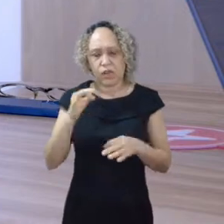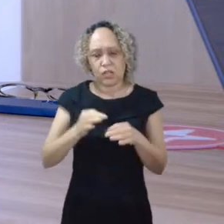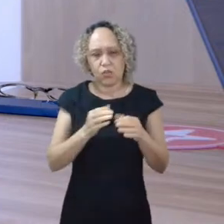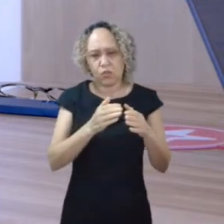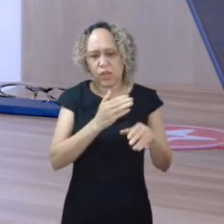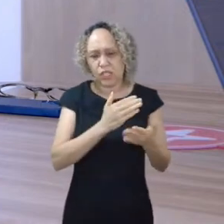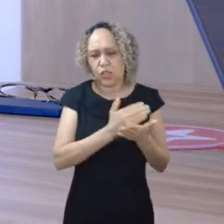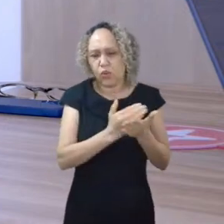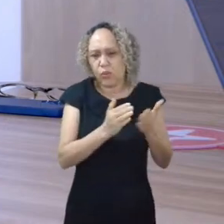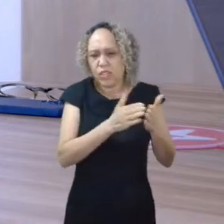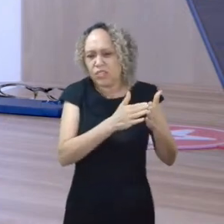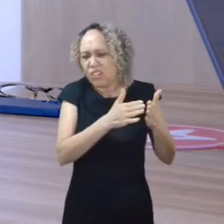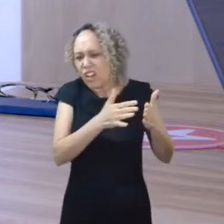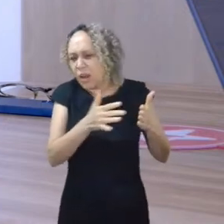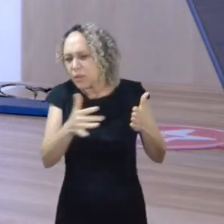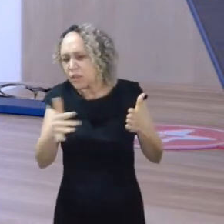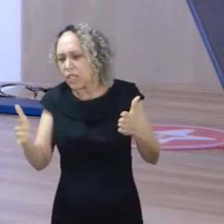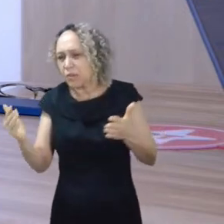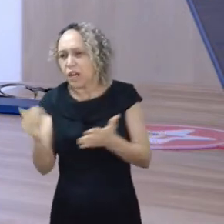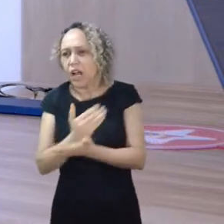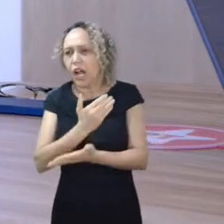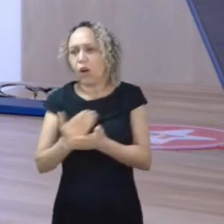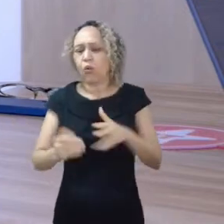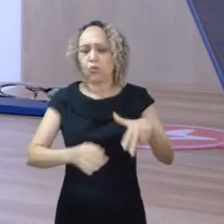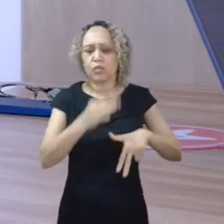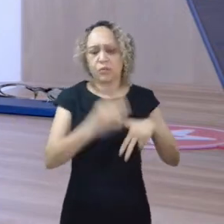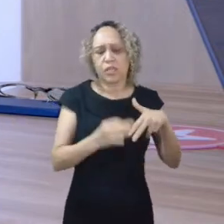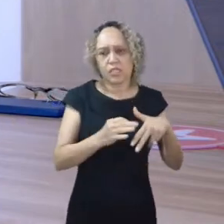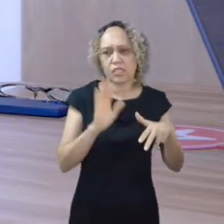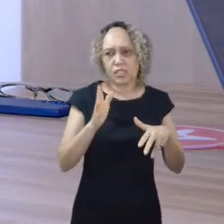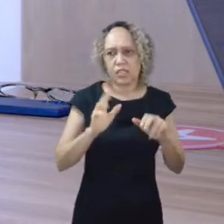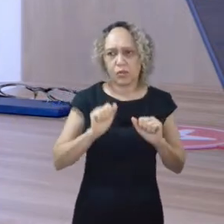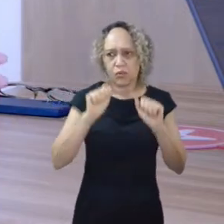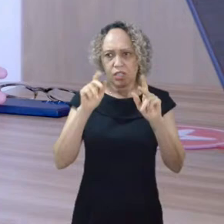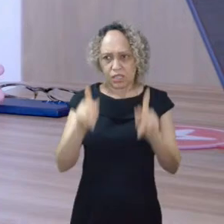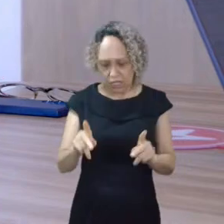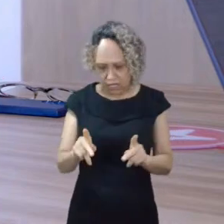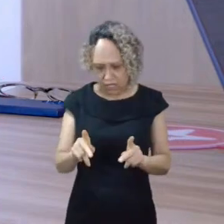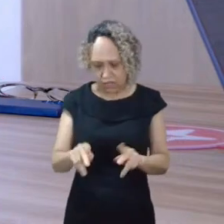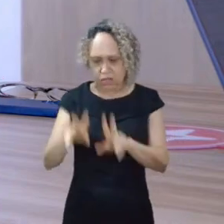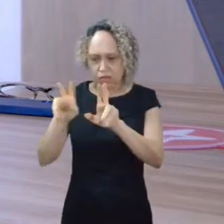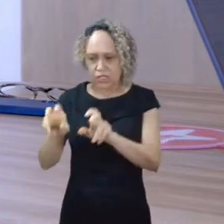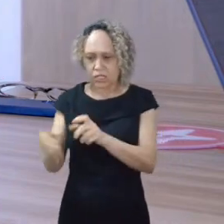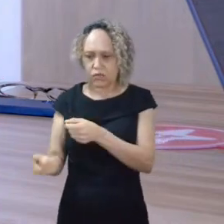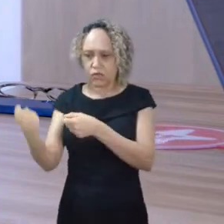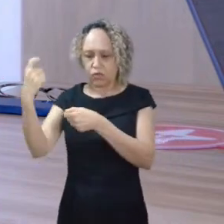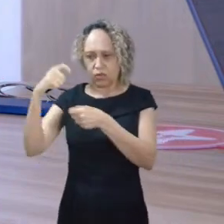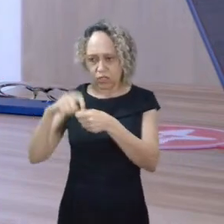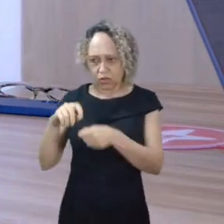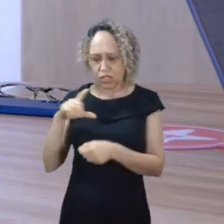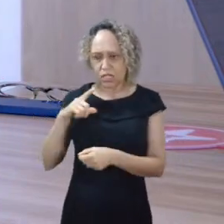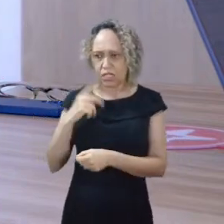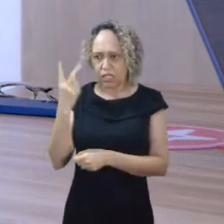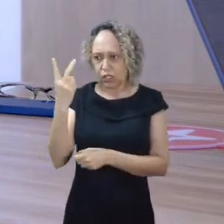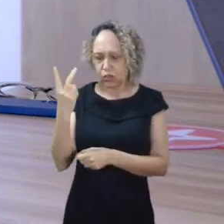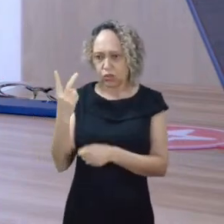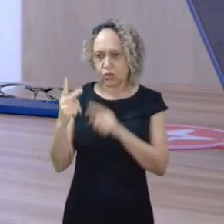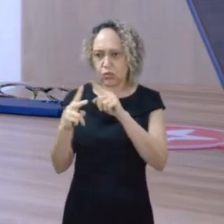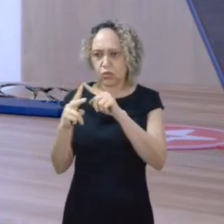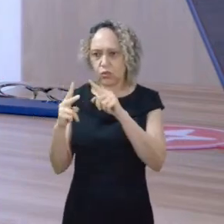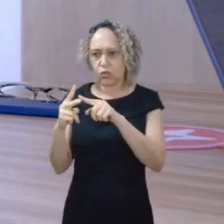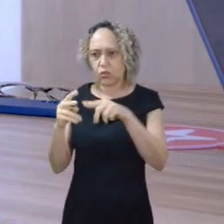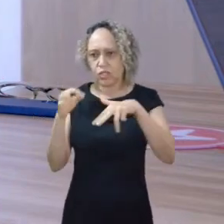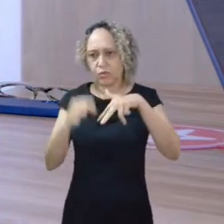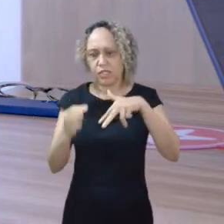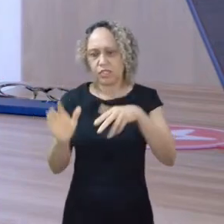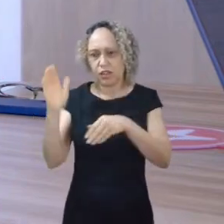que já se aposentaram, retomou agora, já tem 2 votos, e eu acredito que o Supremo deva caminhar nesse sentido, de estabelecer alguns limites na